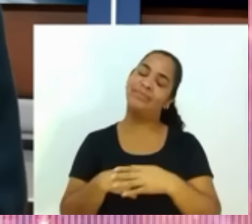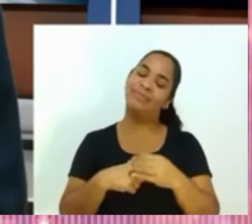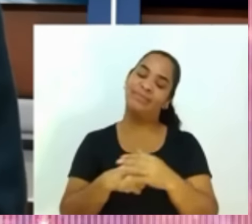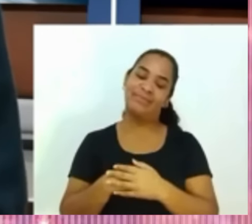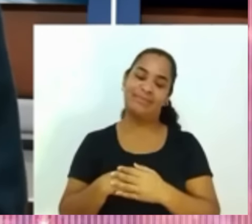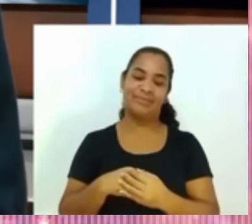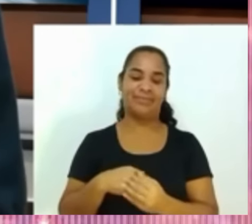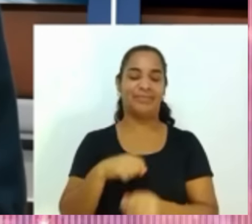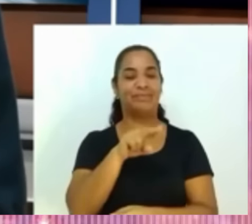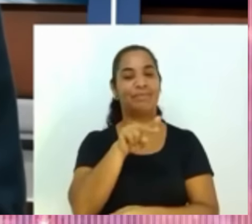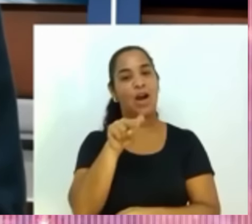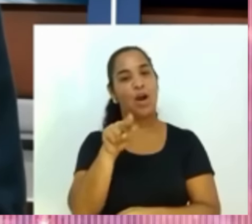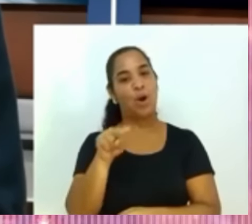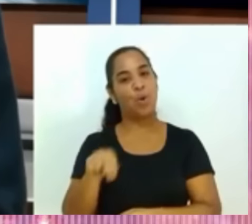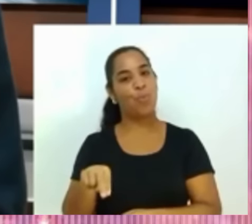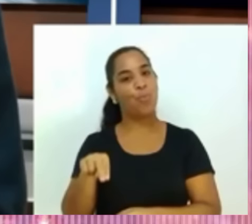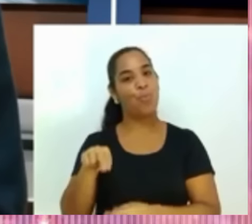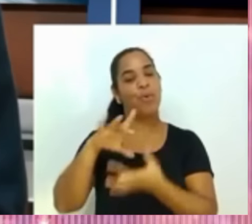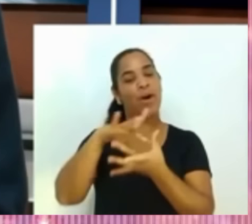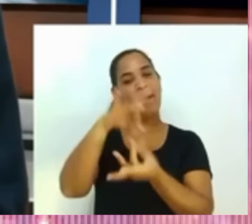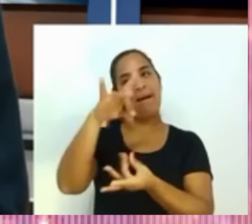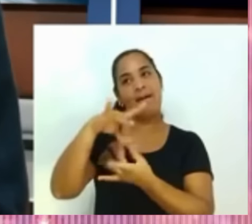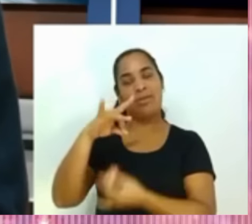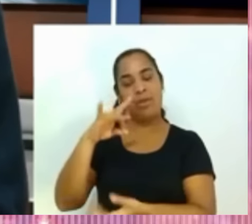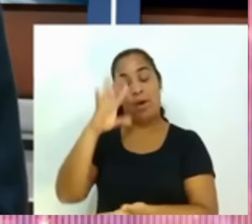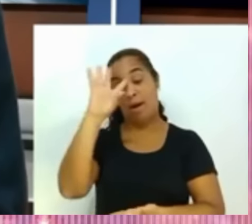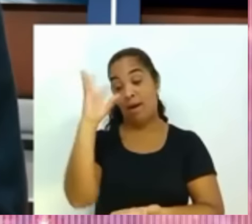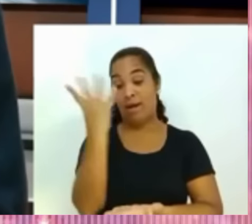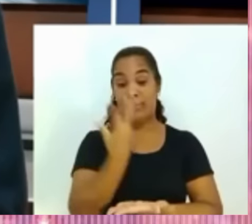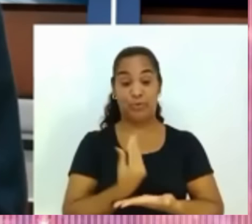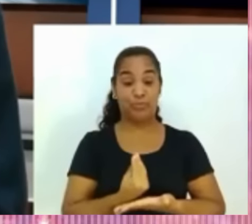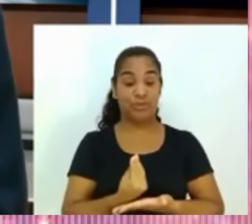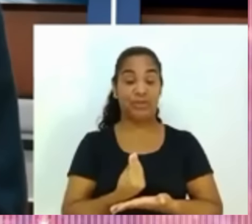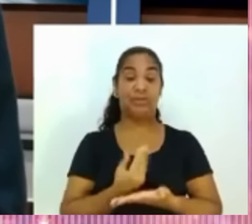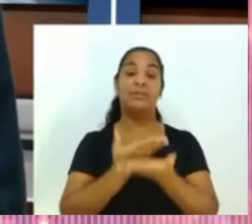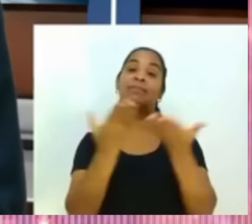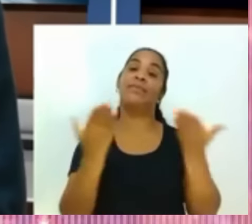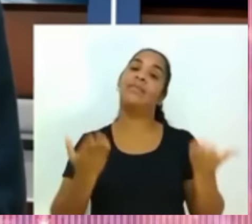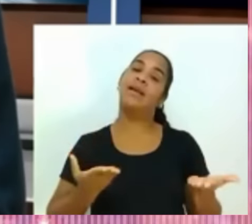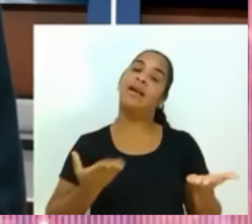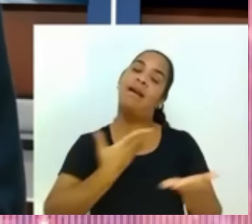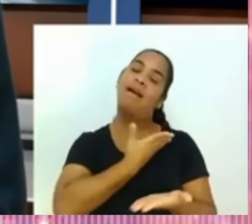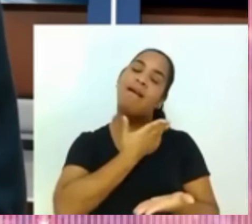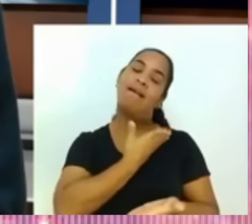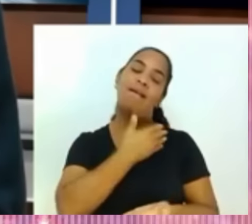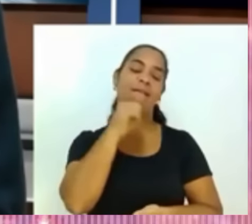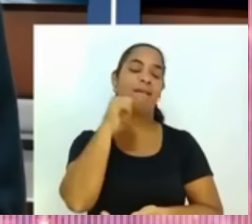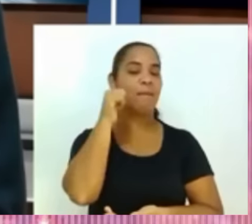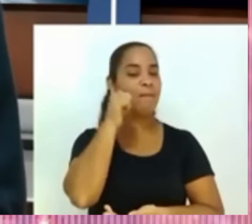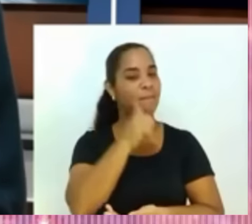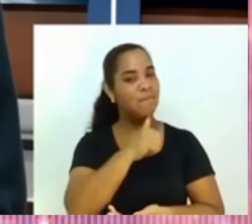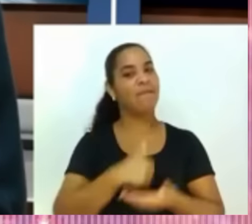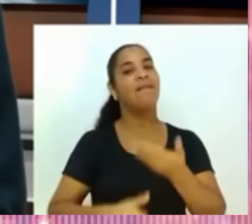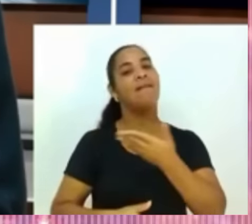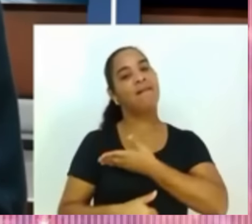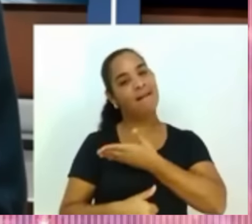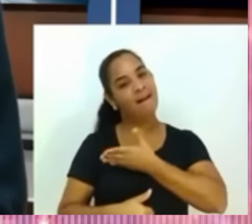queridos irmãos espiritistas caras amigas e Caros Amigos que nos